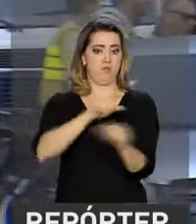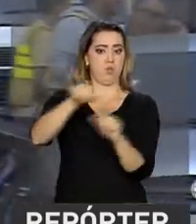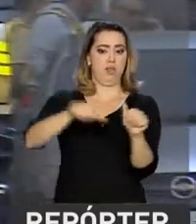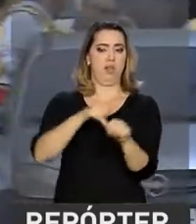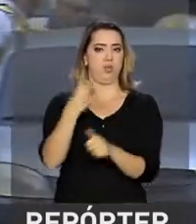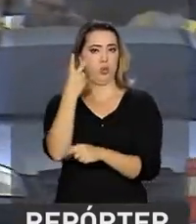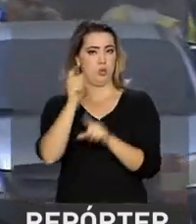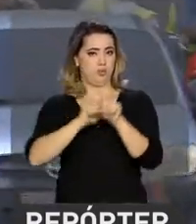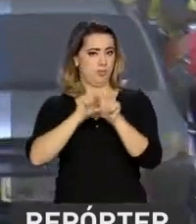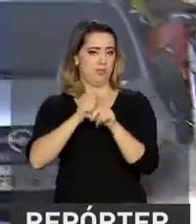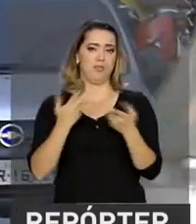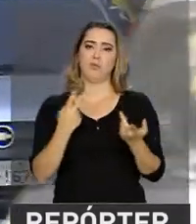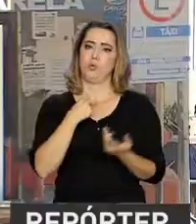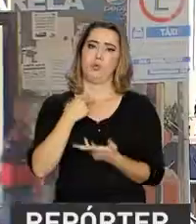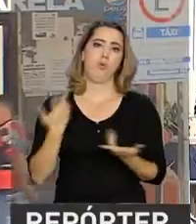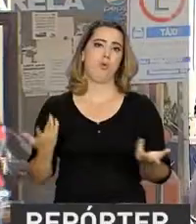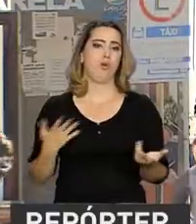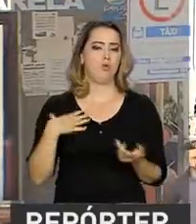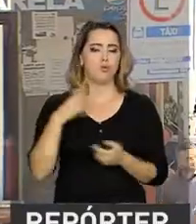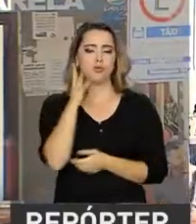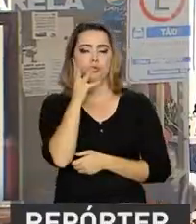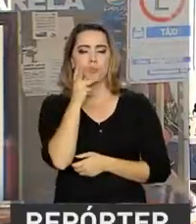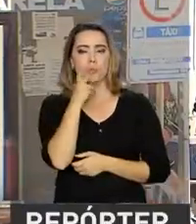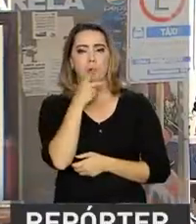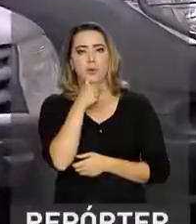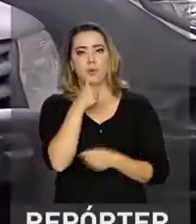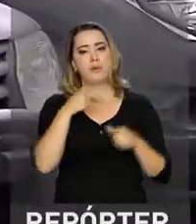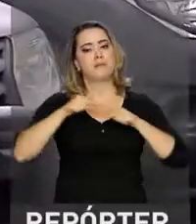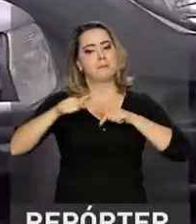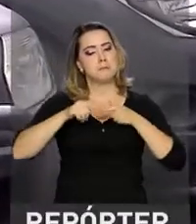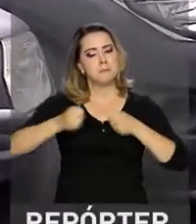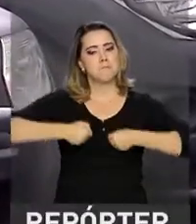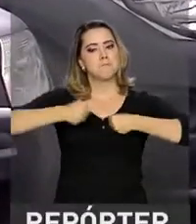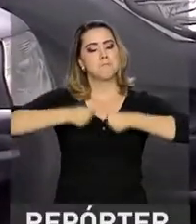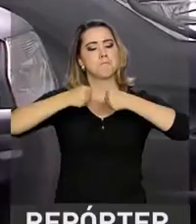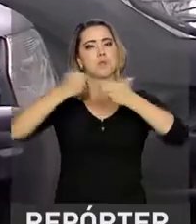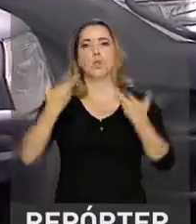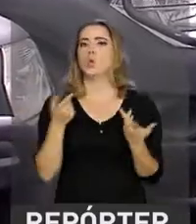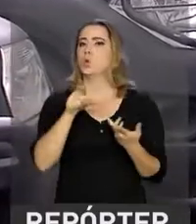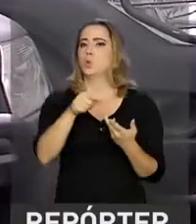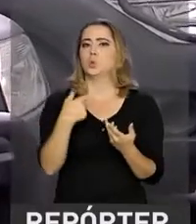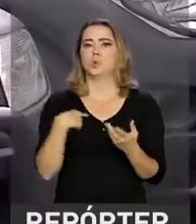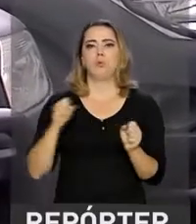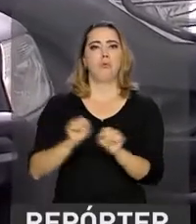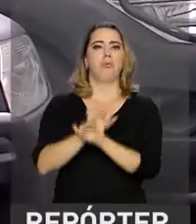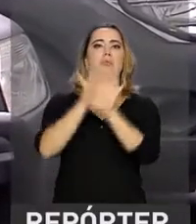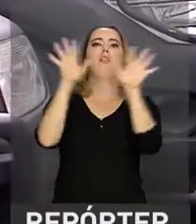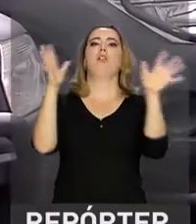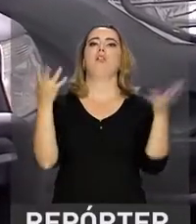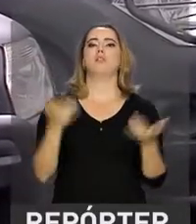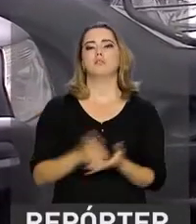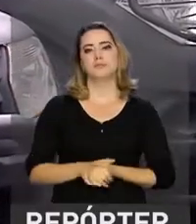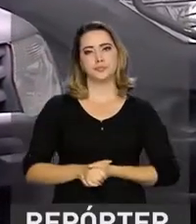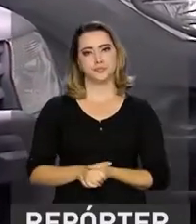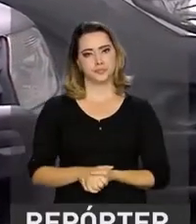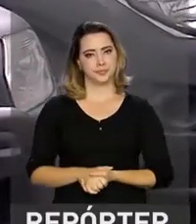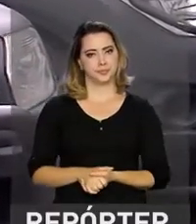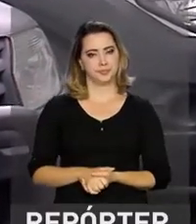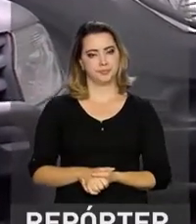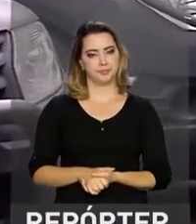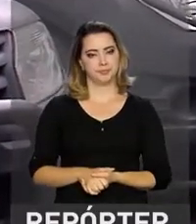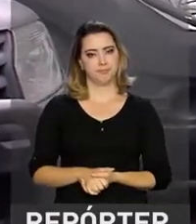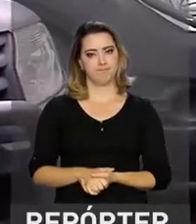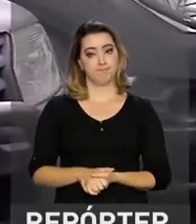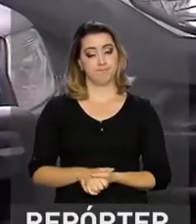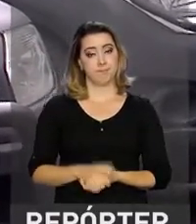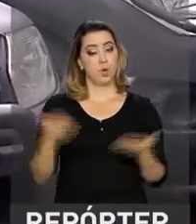em 2 meses de trabalho. Isso vai demorar tempo, um trabalho duro, não existe mágica, não existe pirotecnia. Ministro, a operação